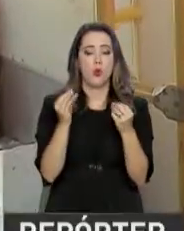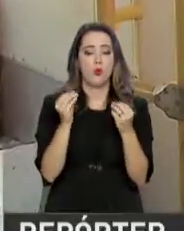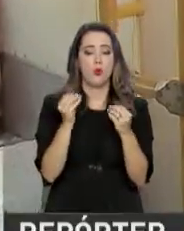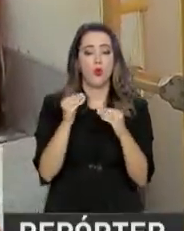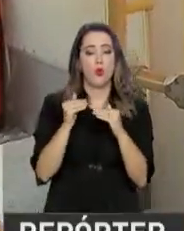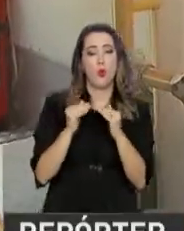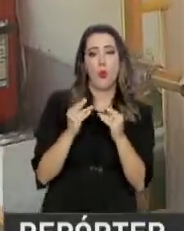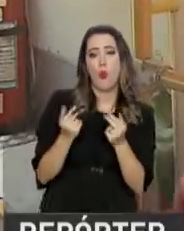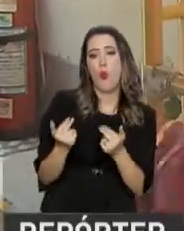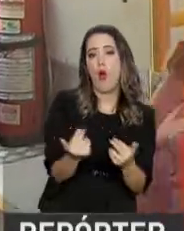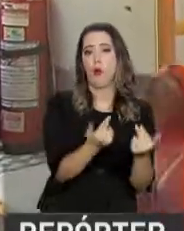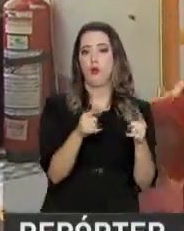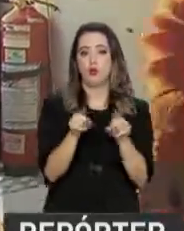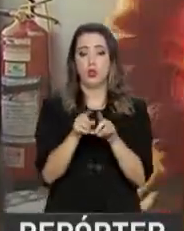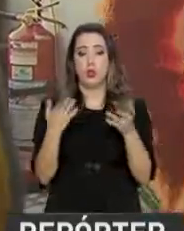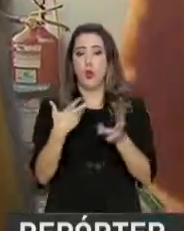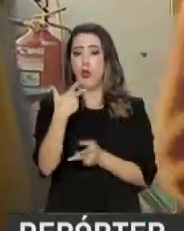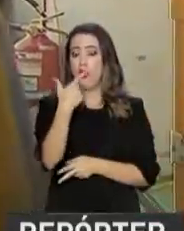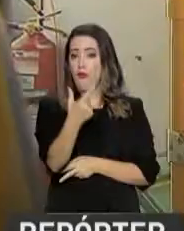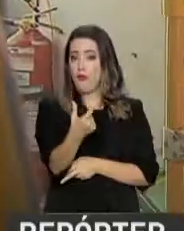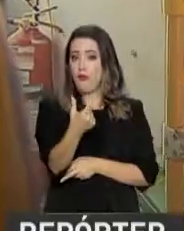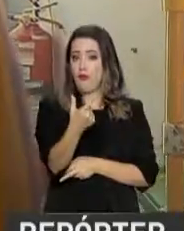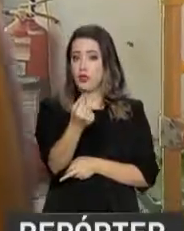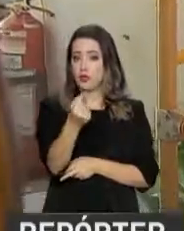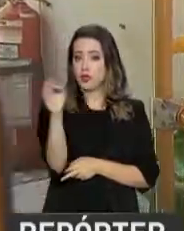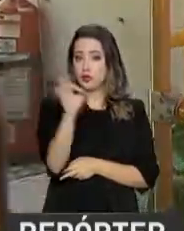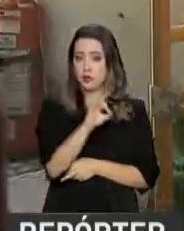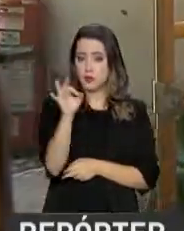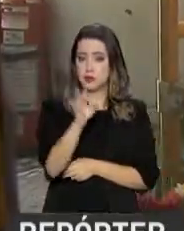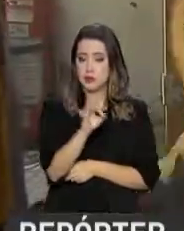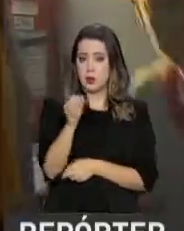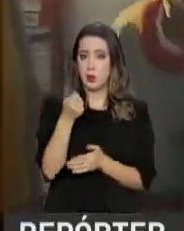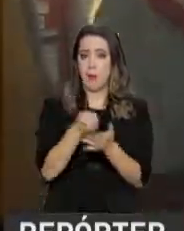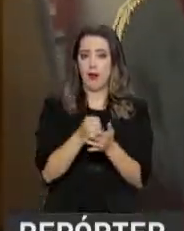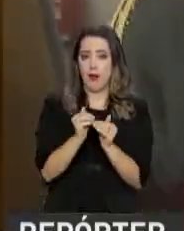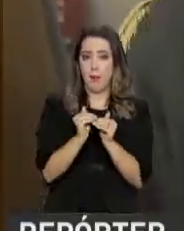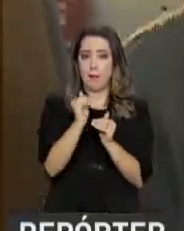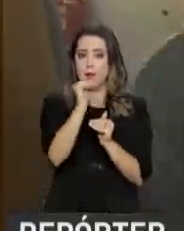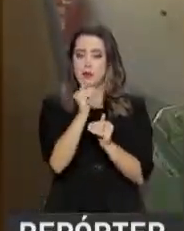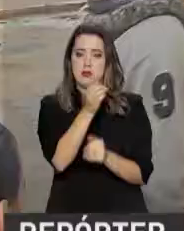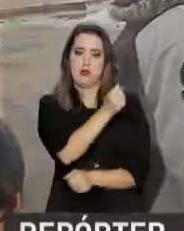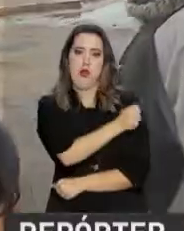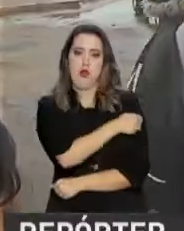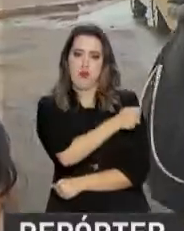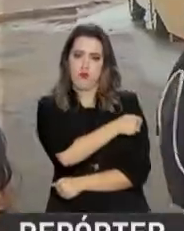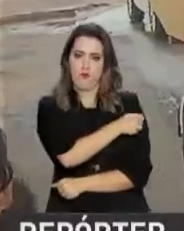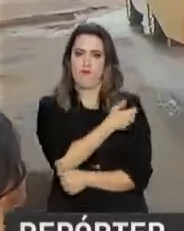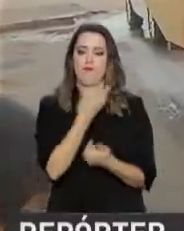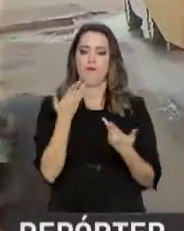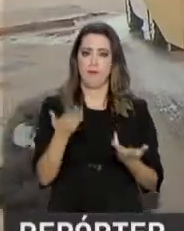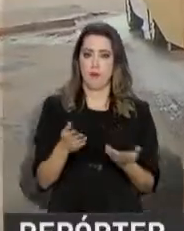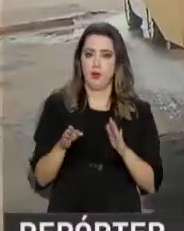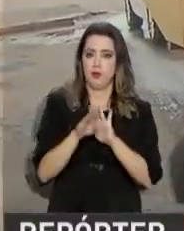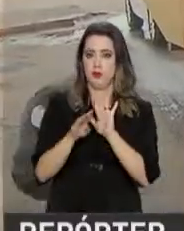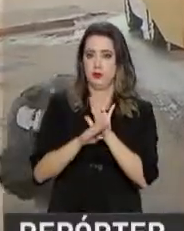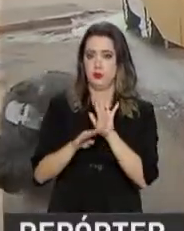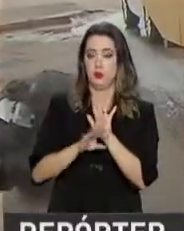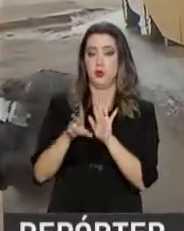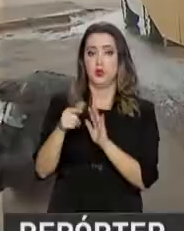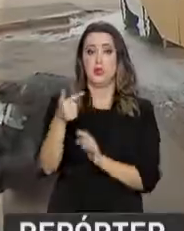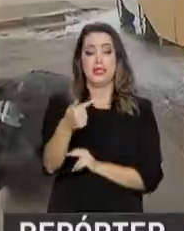que vai aumentar em 20% o valor pago por expor estudante usuário ao todo o programa é um investimento de